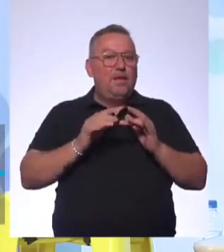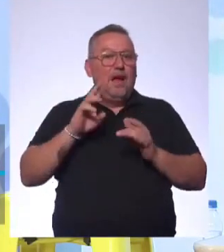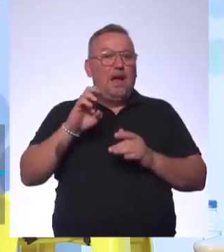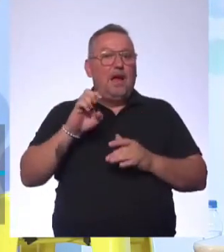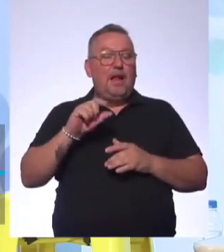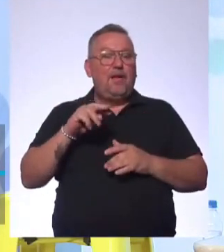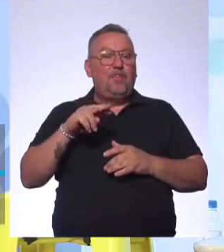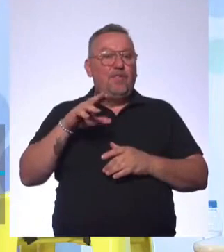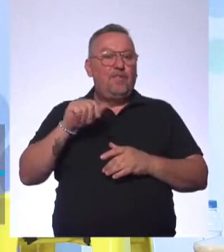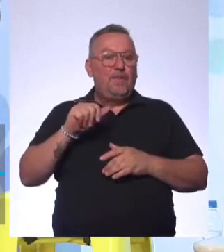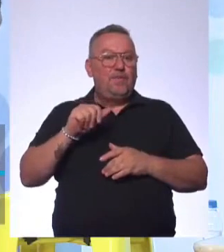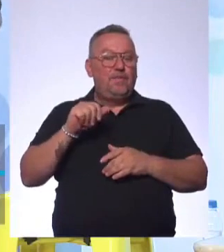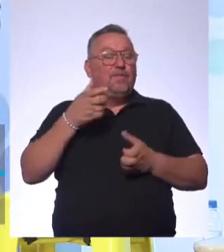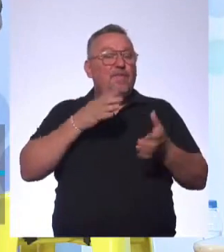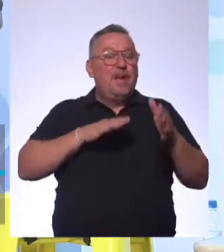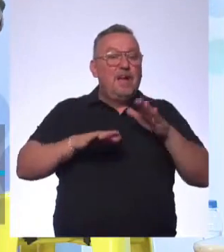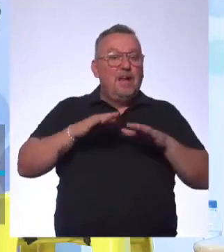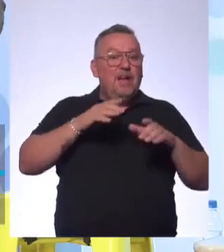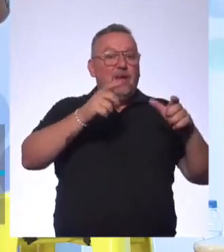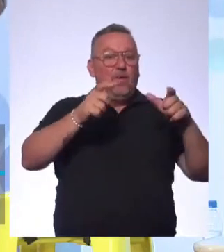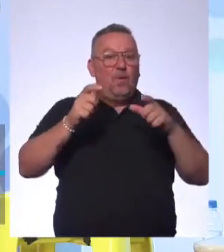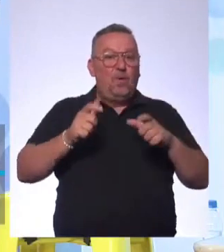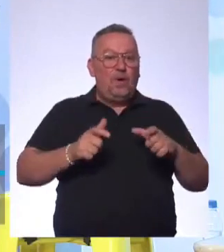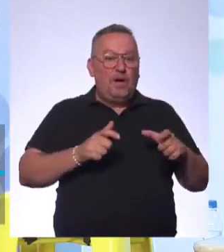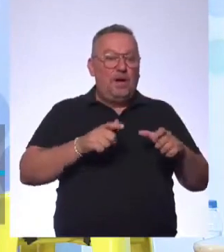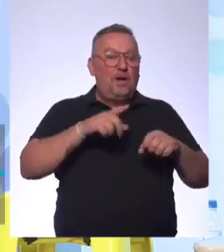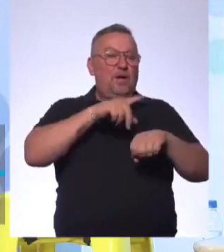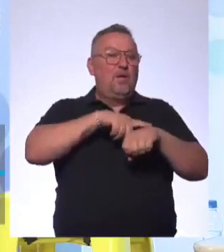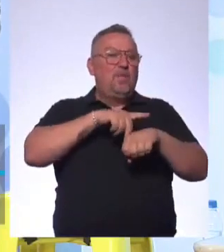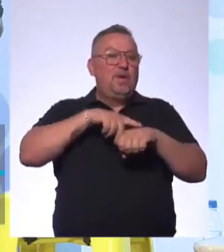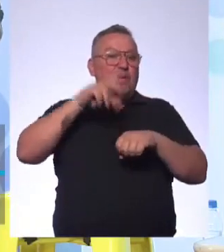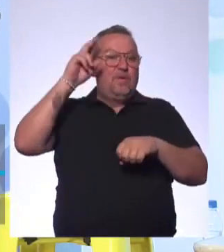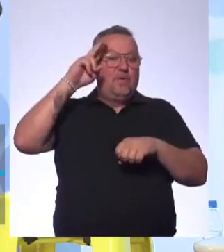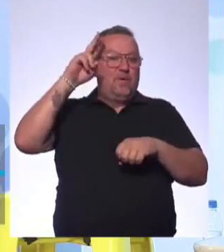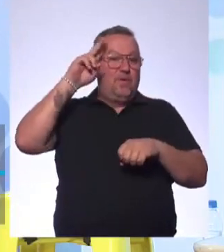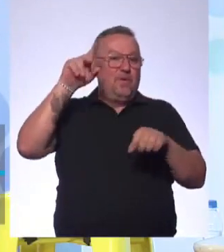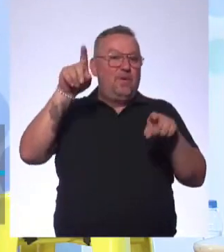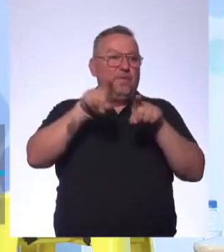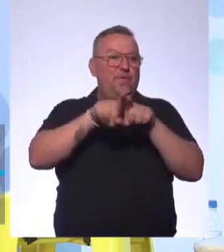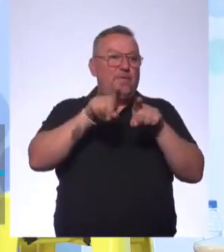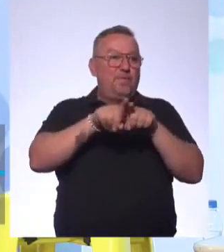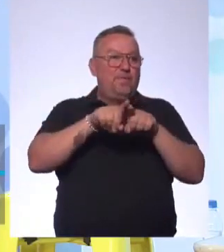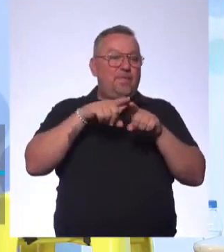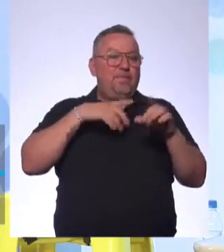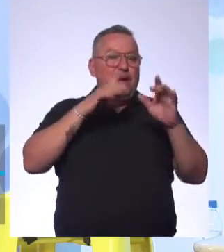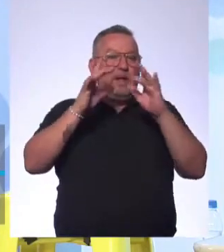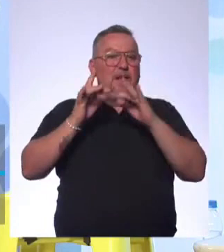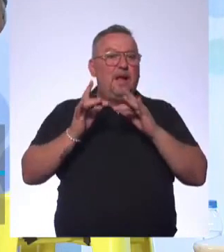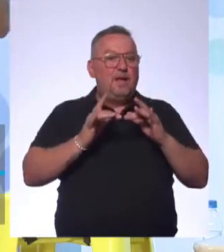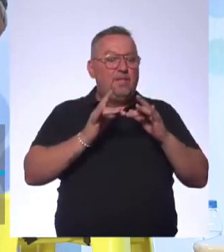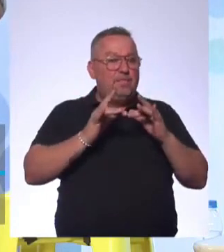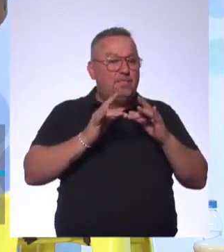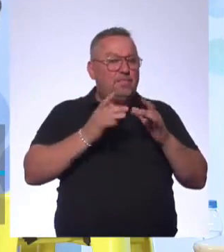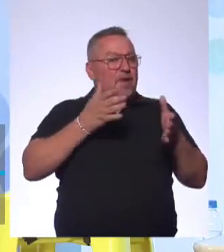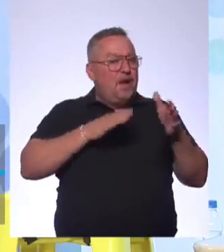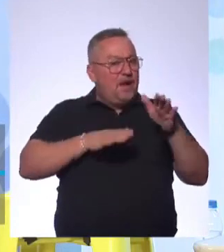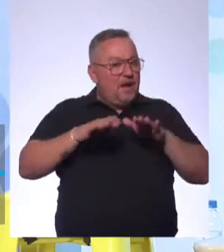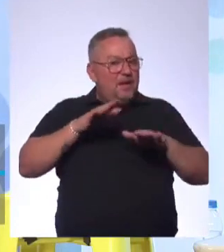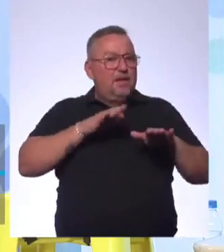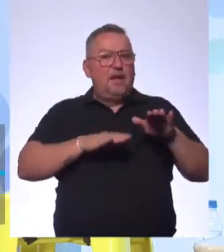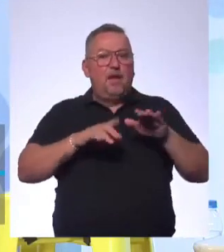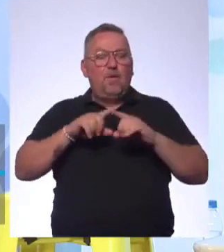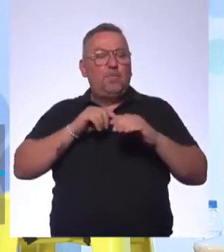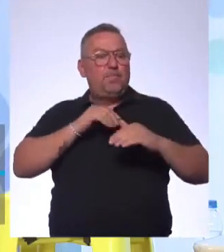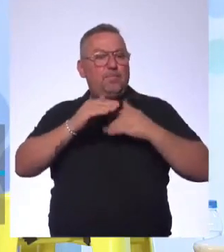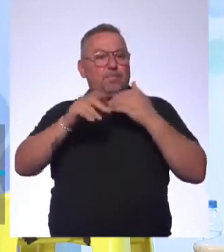cultura ela é relativa ao lugar, ao período histórico, e essa relatividade ela é uma construção